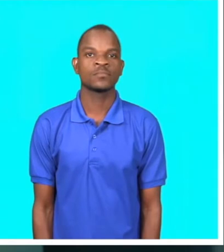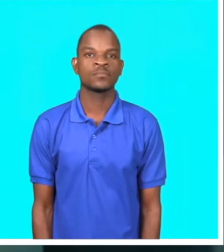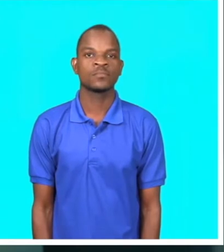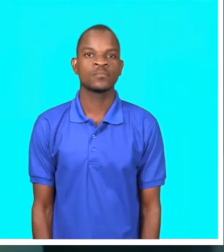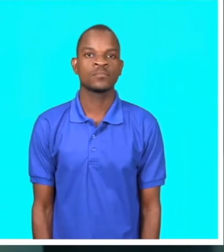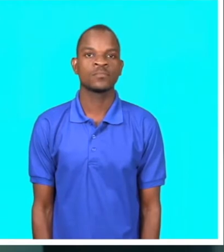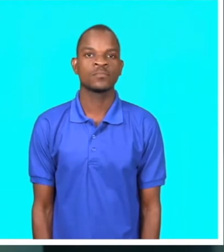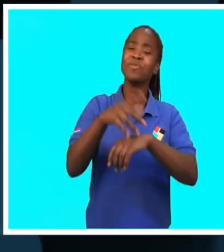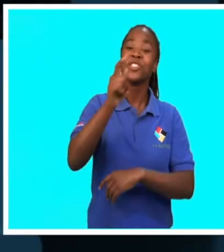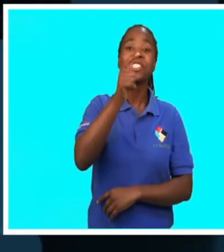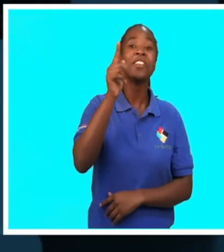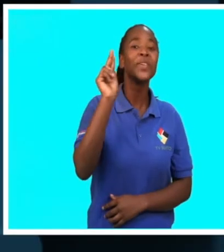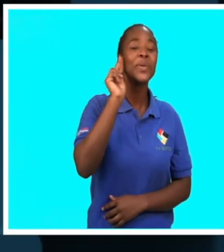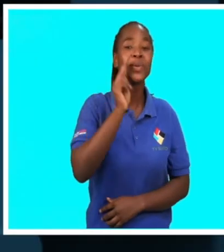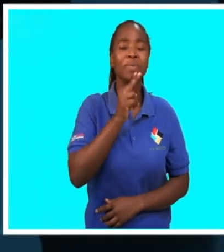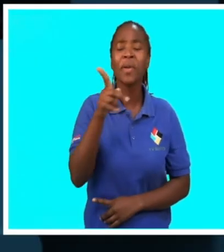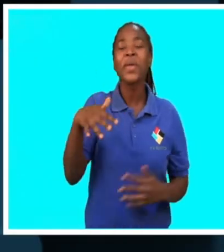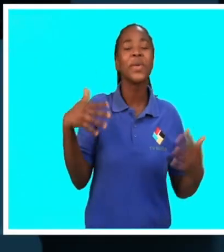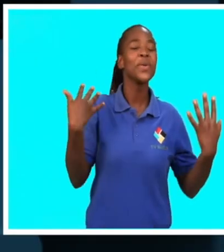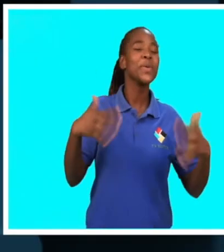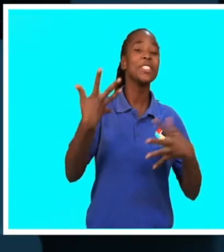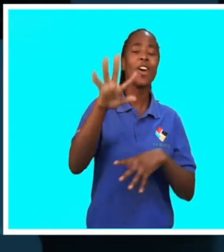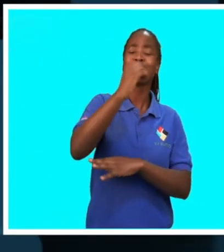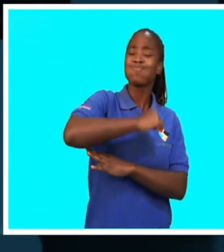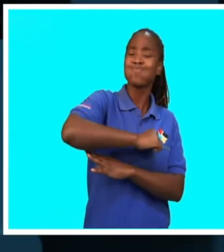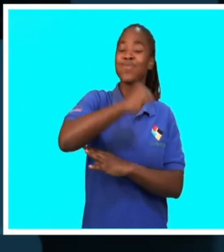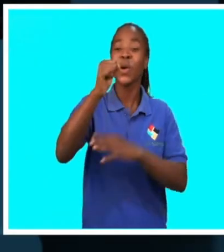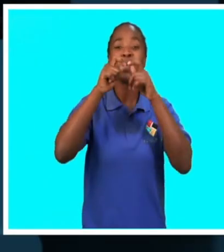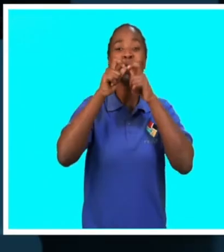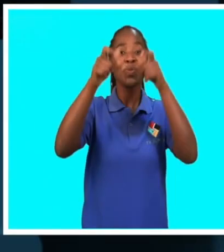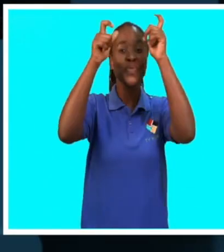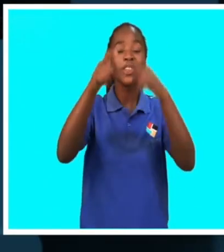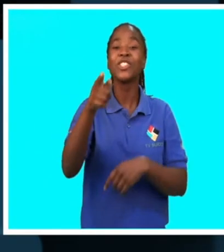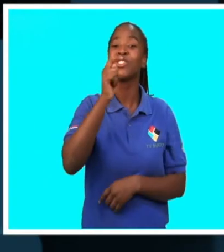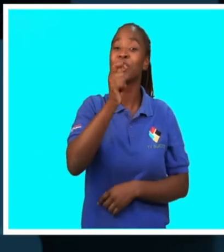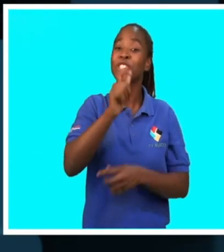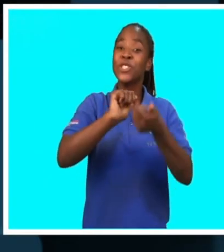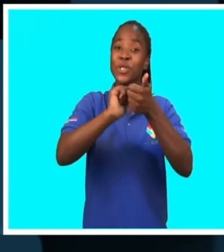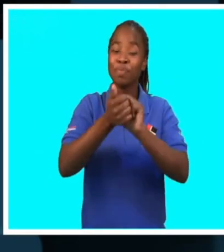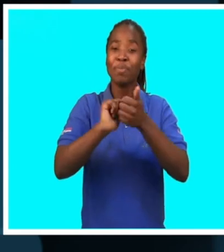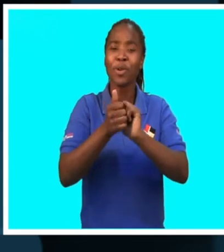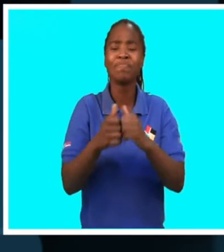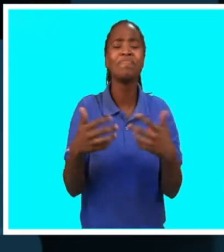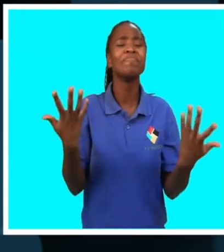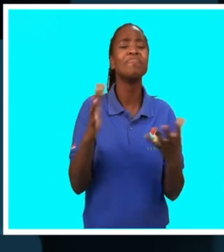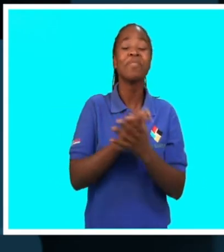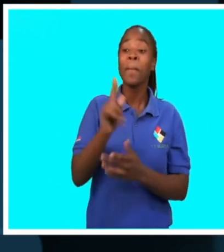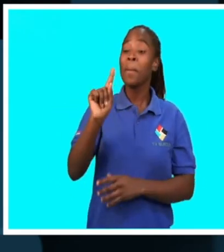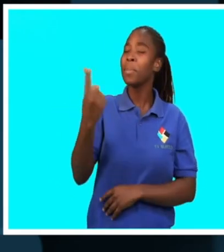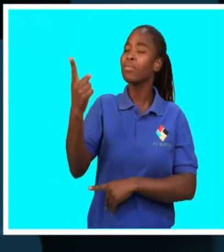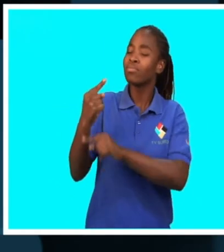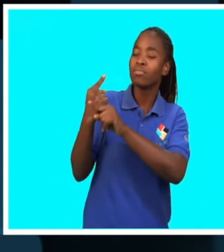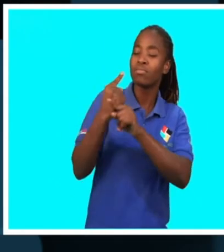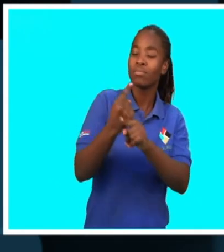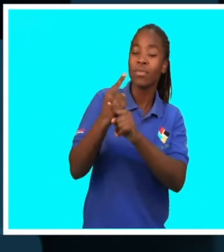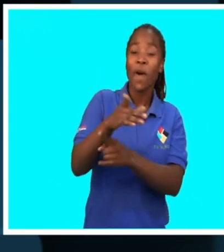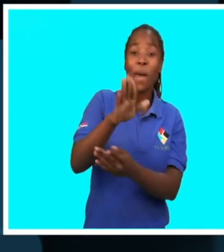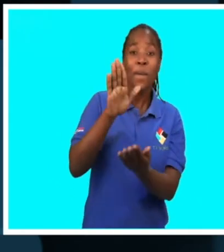reportagem que levou Abdul Rahman, jornalista da TV Surdo, a vencer o Prémio Jornalista do Ano para a categoria de Televisão.